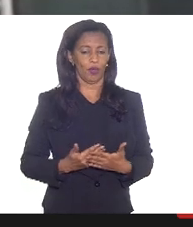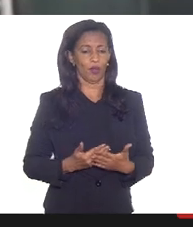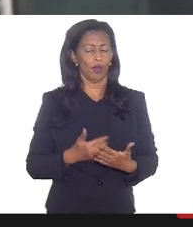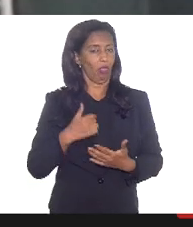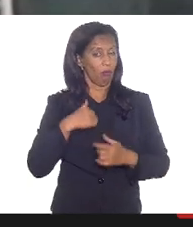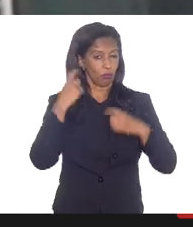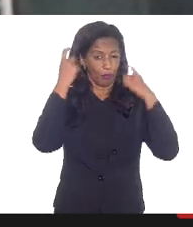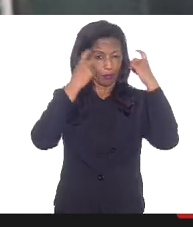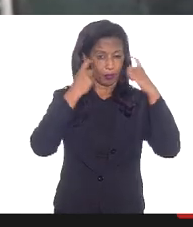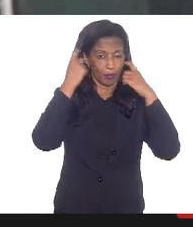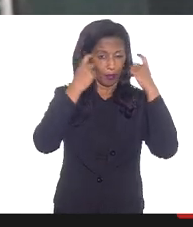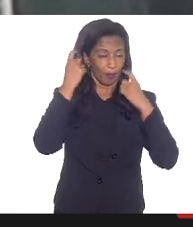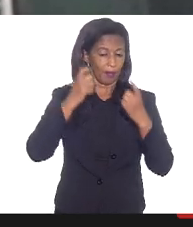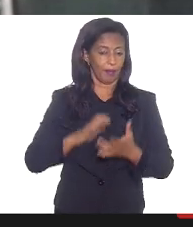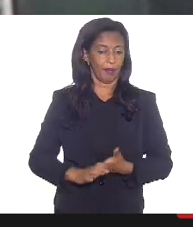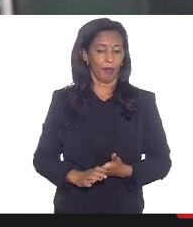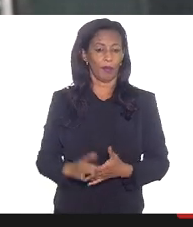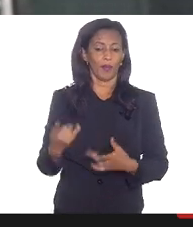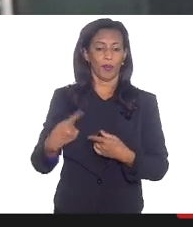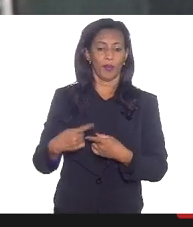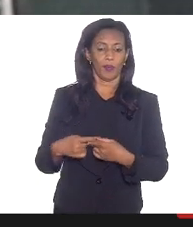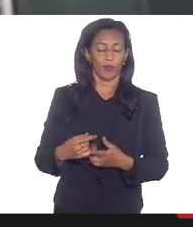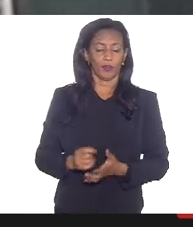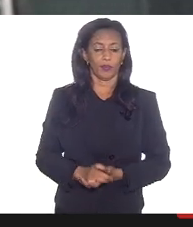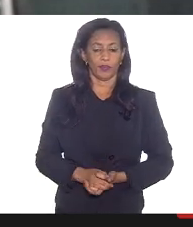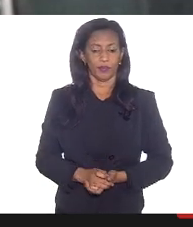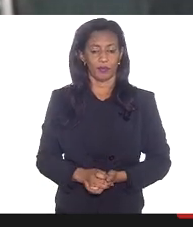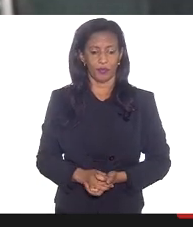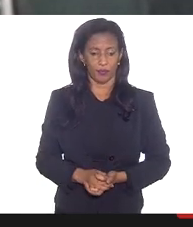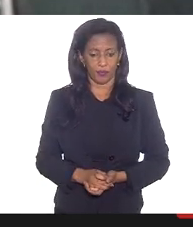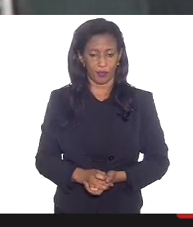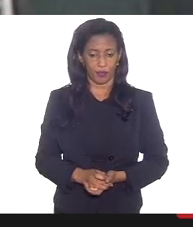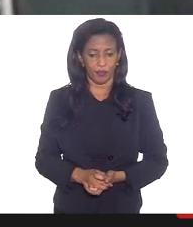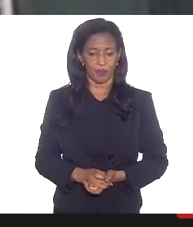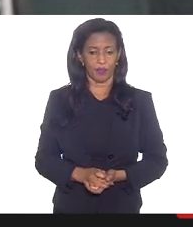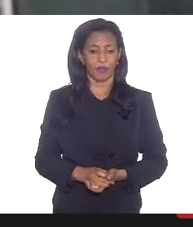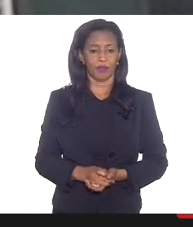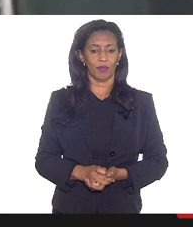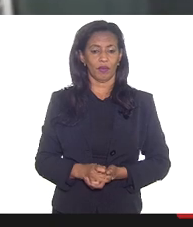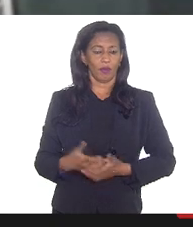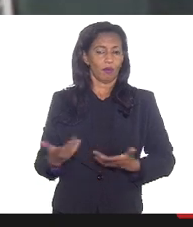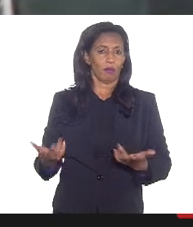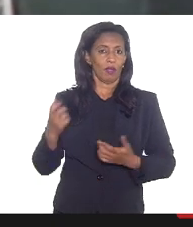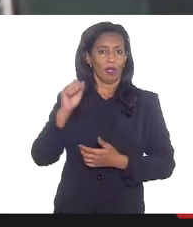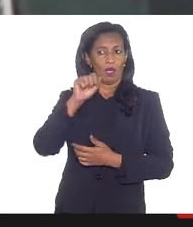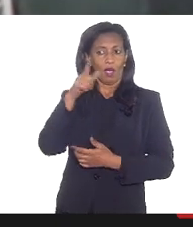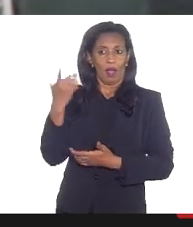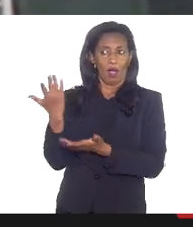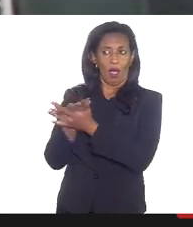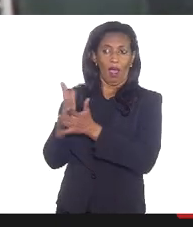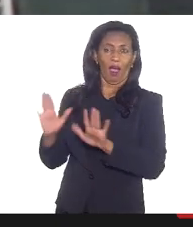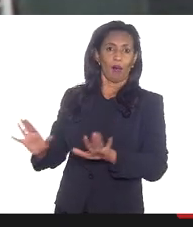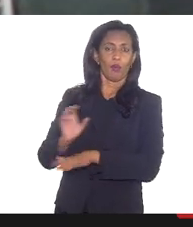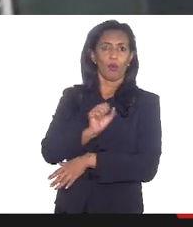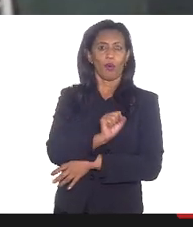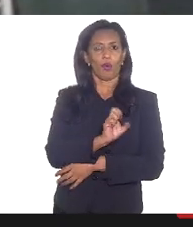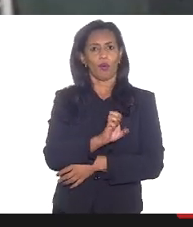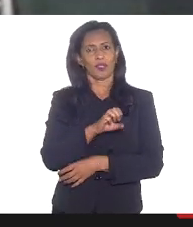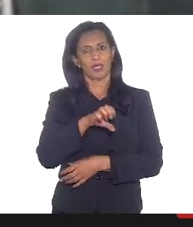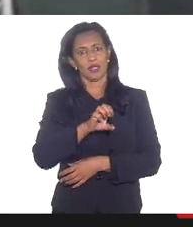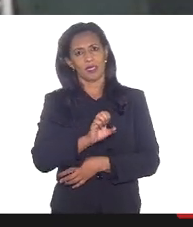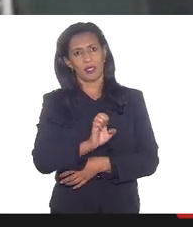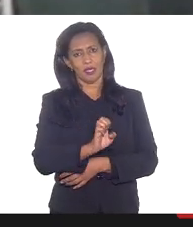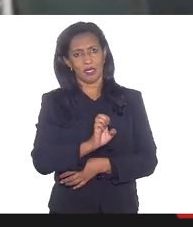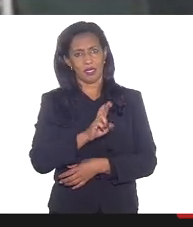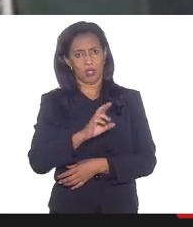preocupados com isso, porque é notório que acabou o conteúdo. Acabou